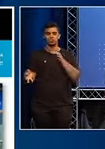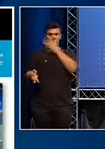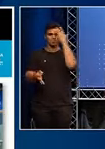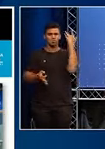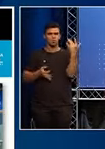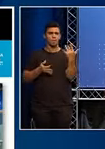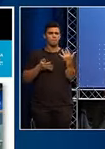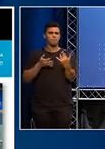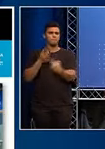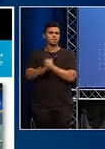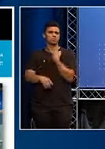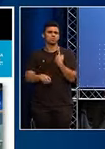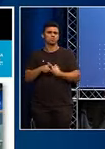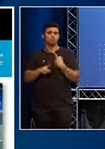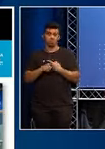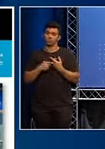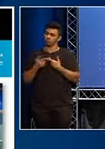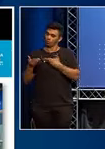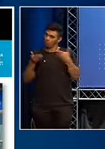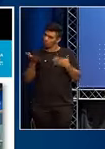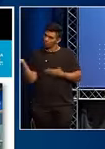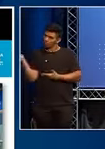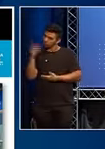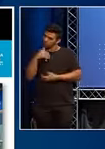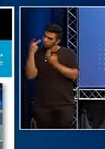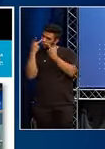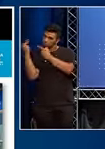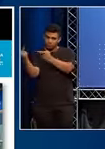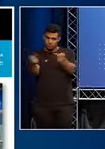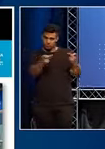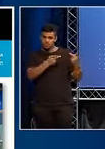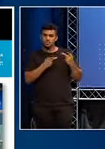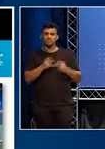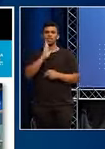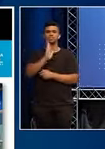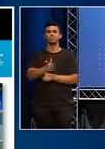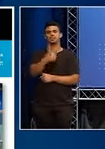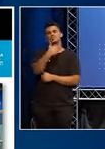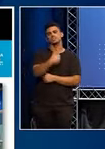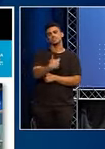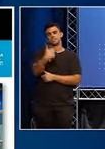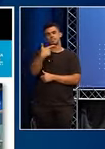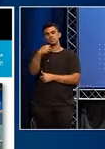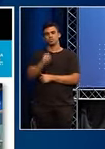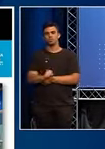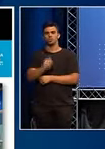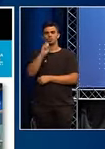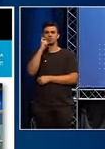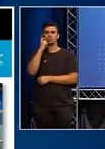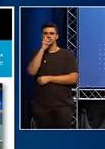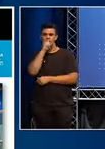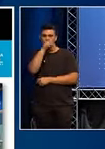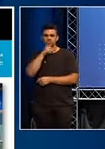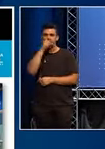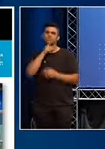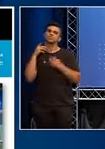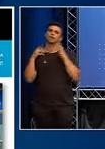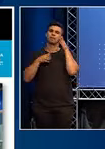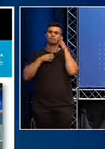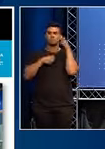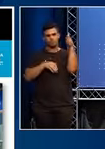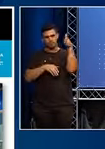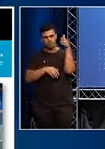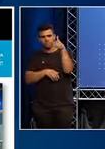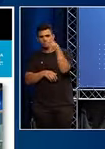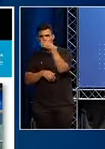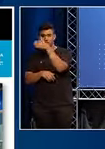nós convidamos para visitar. Já visitamos 128 finais de semana. Nesse agora, o